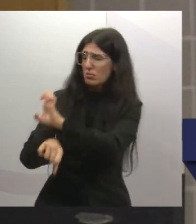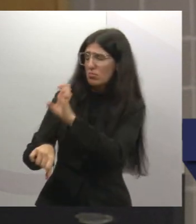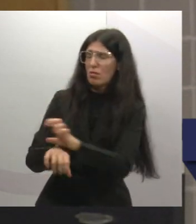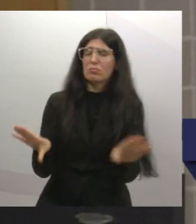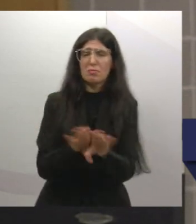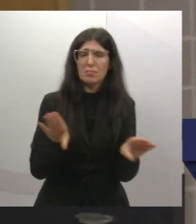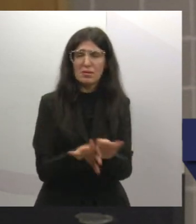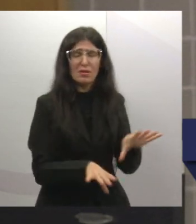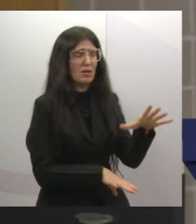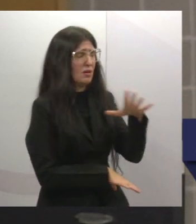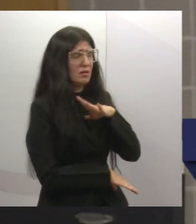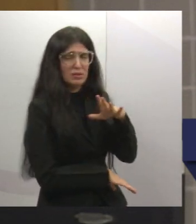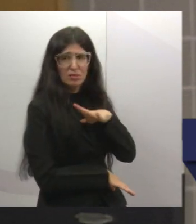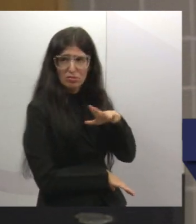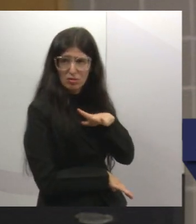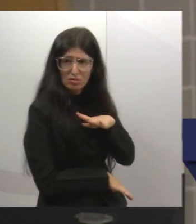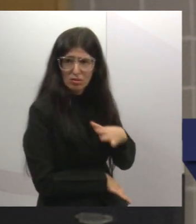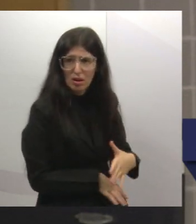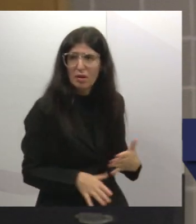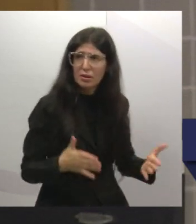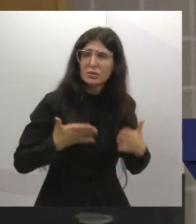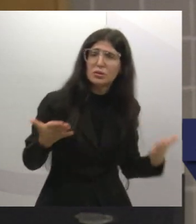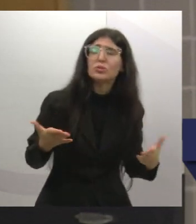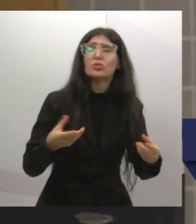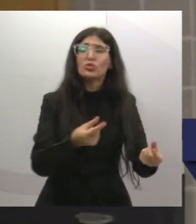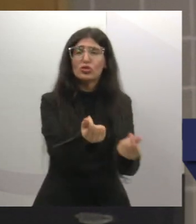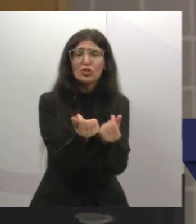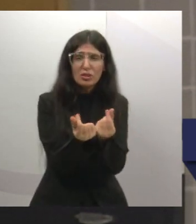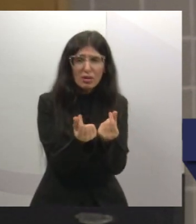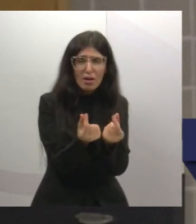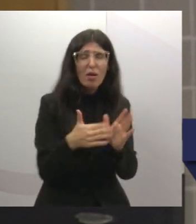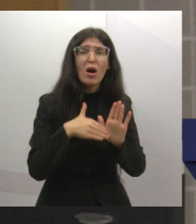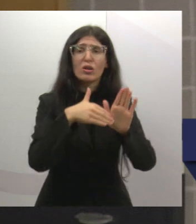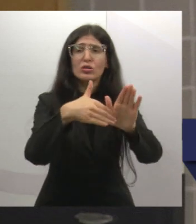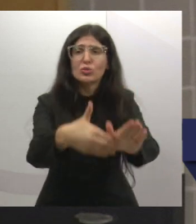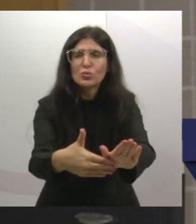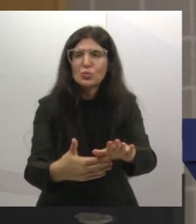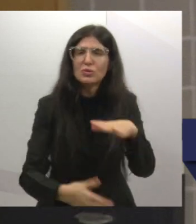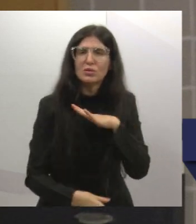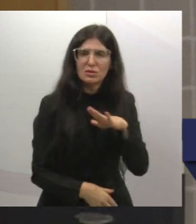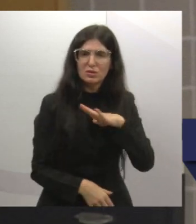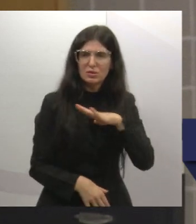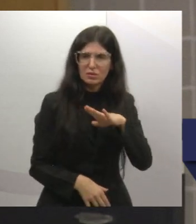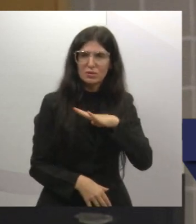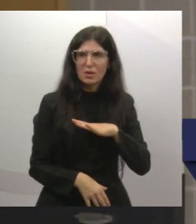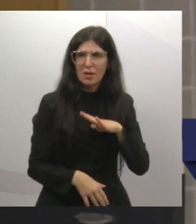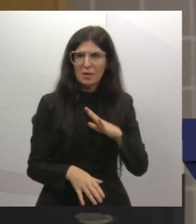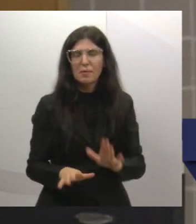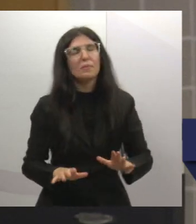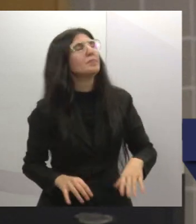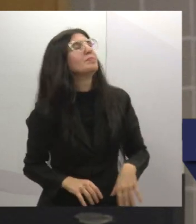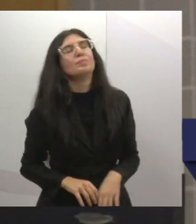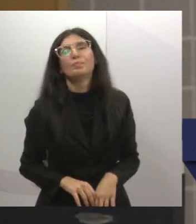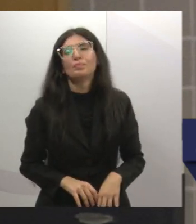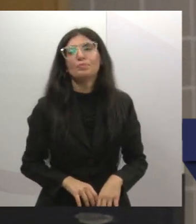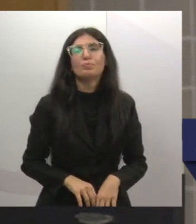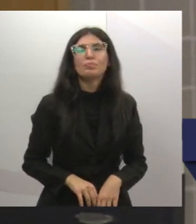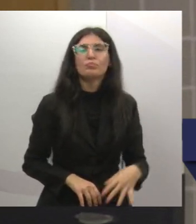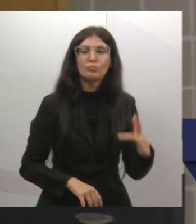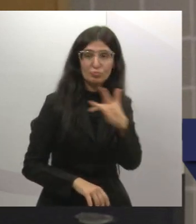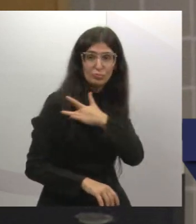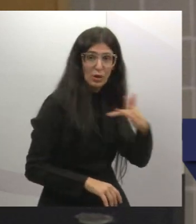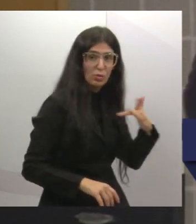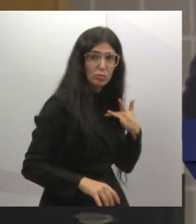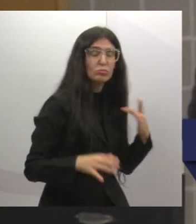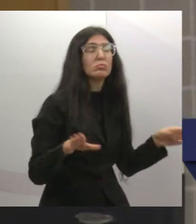municipais, eles estão trazendo recursos para os municípios, né? Então, os dois estão mandando recursos que são para a saúde e